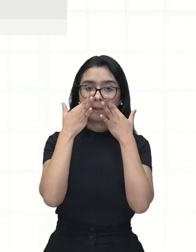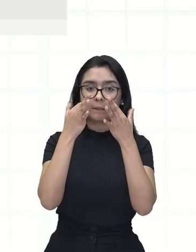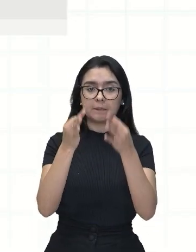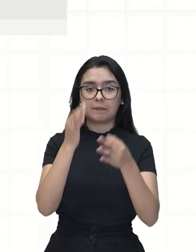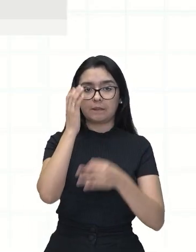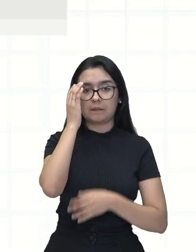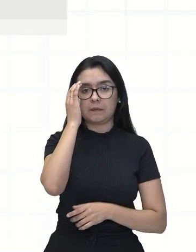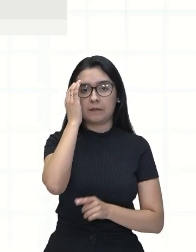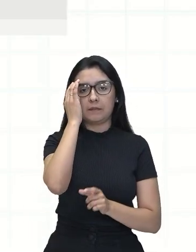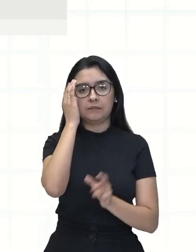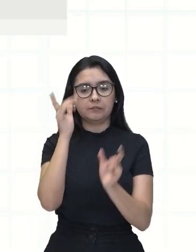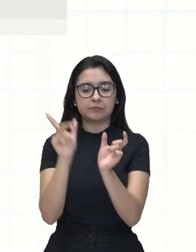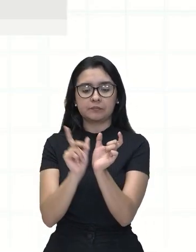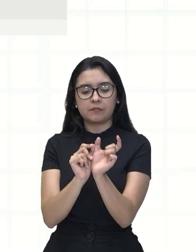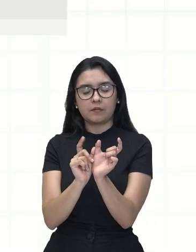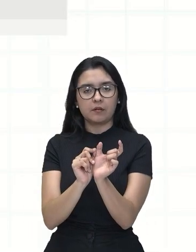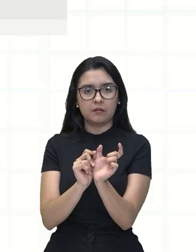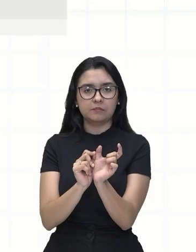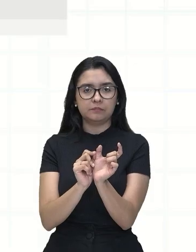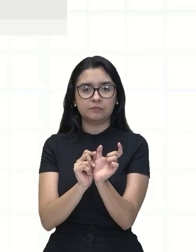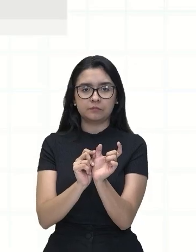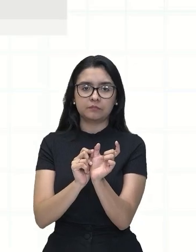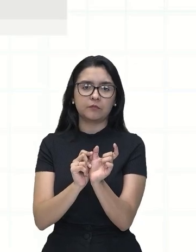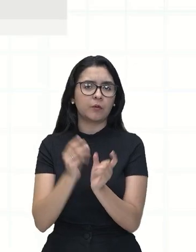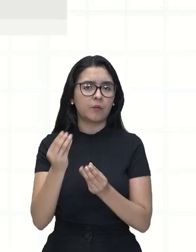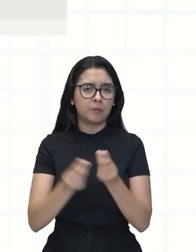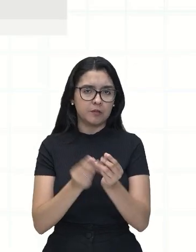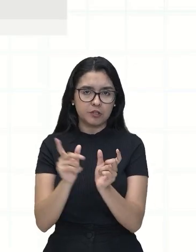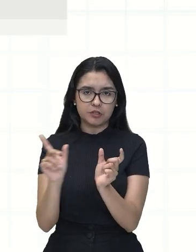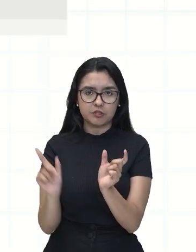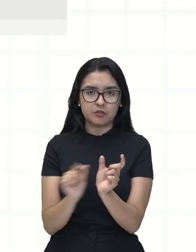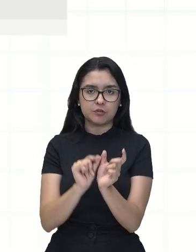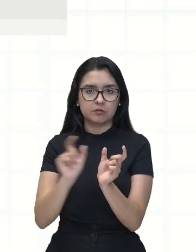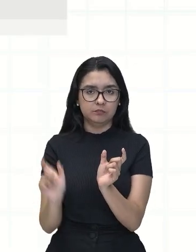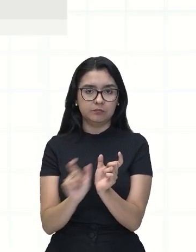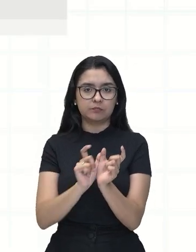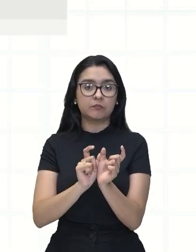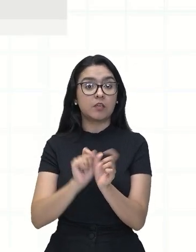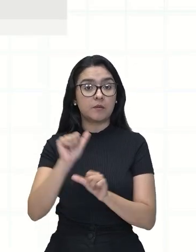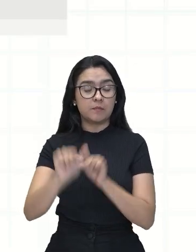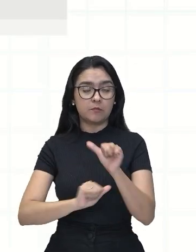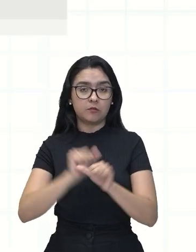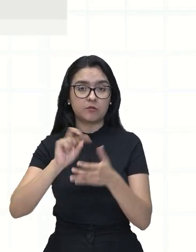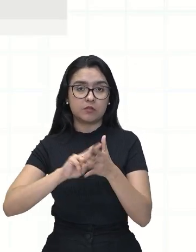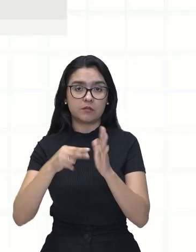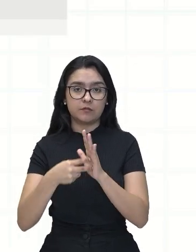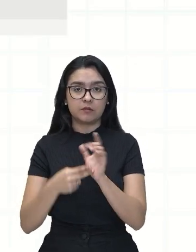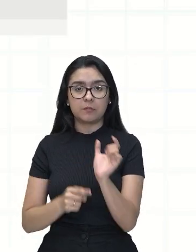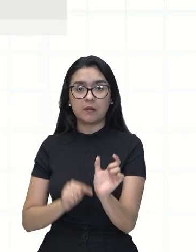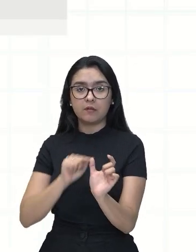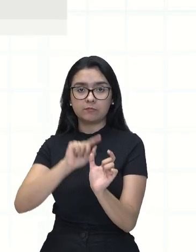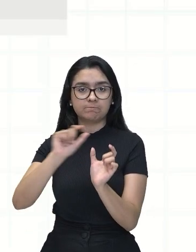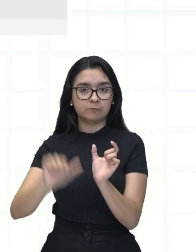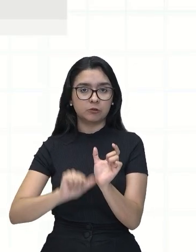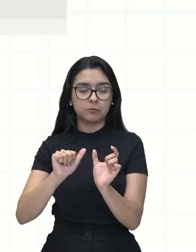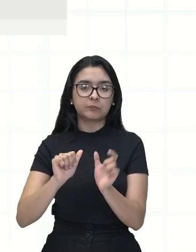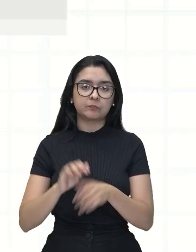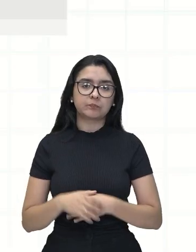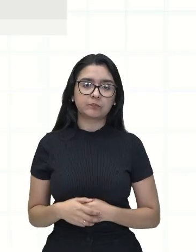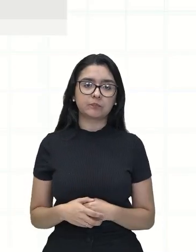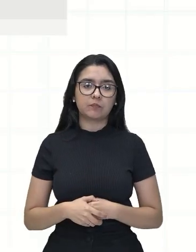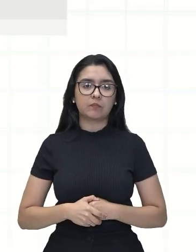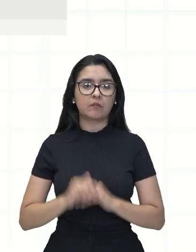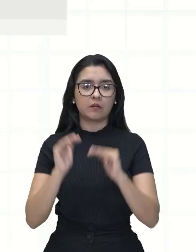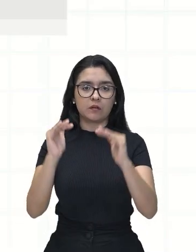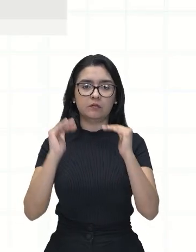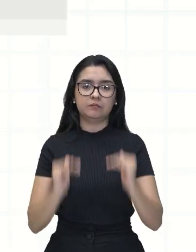no sufixo, de como ele foi adicionado aí e mudou o sentido da palavra, ok? Então,